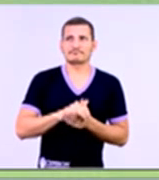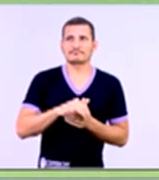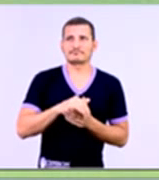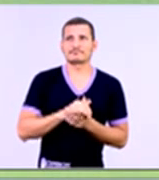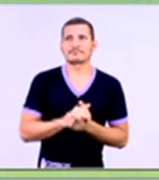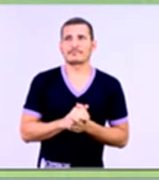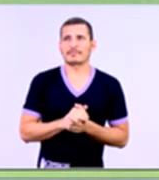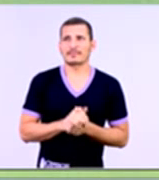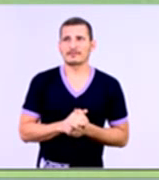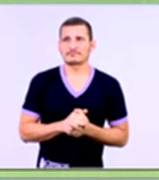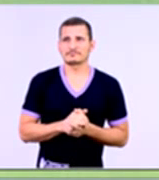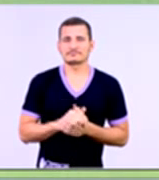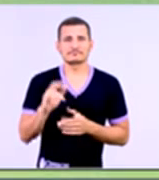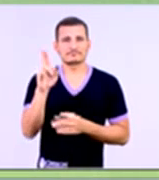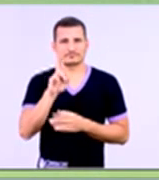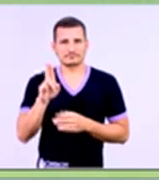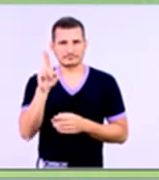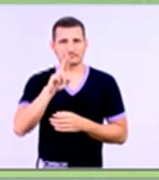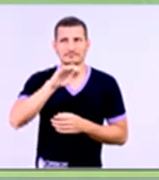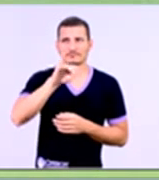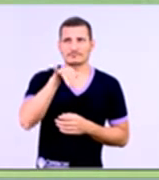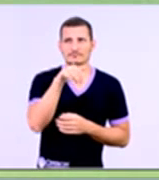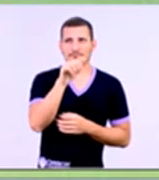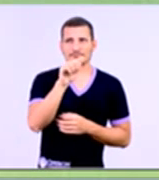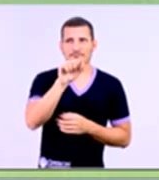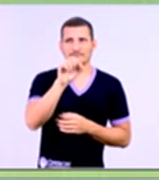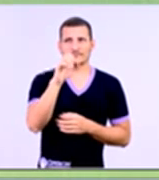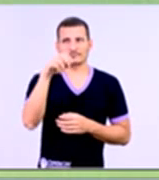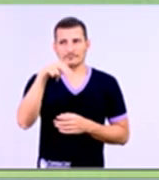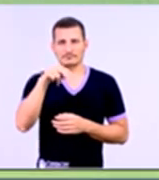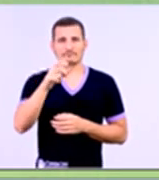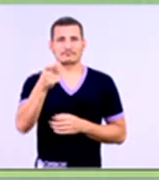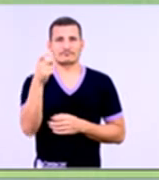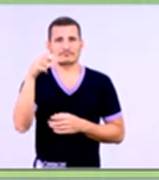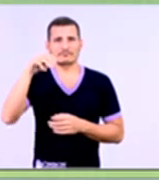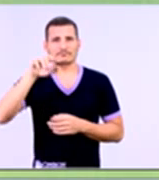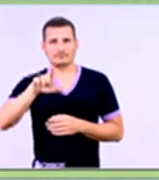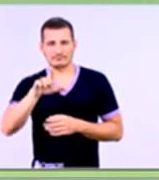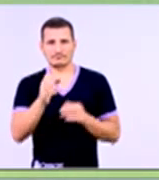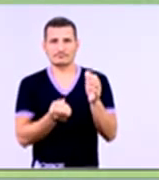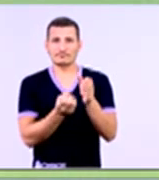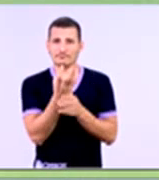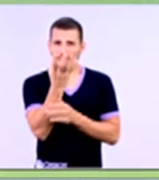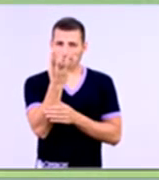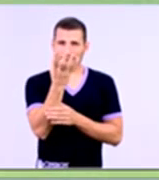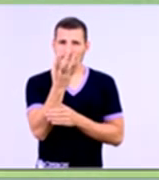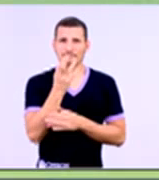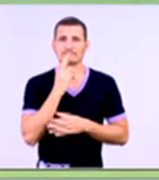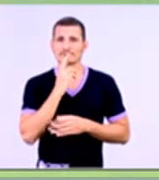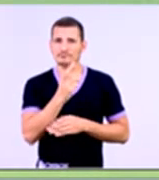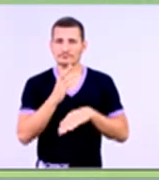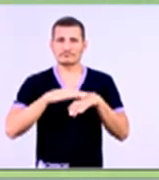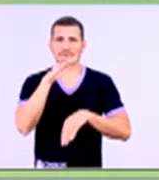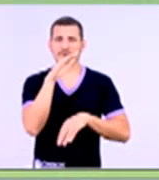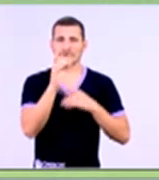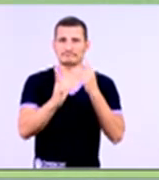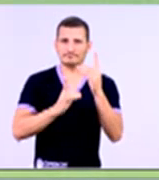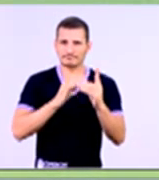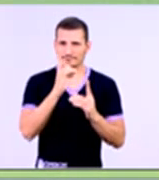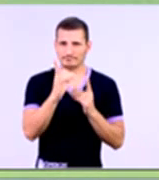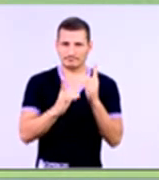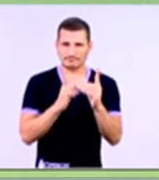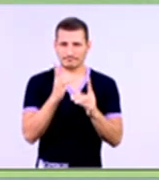aula, utilizando JSON e XML para a criação de resultados ainda mais dinâmicos